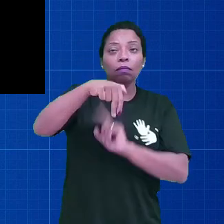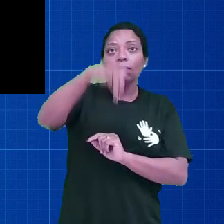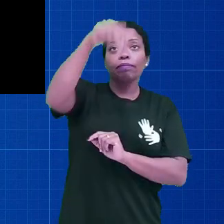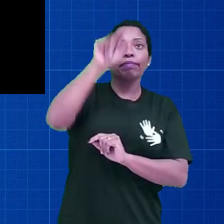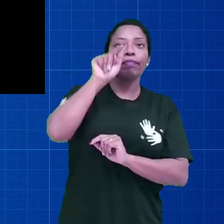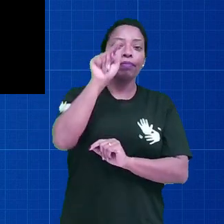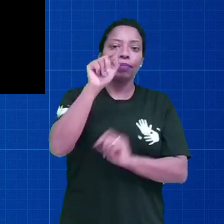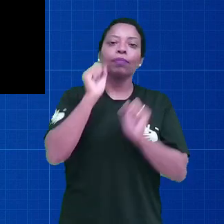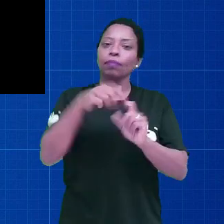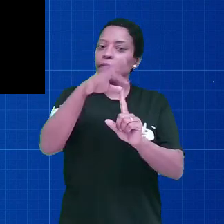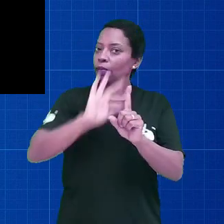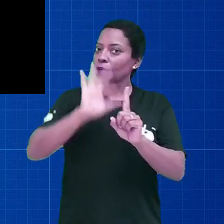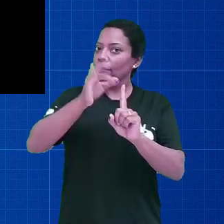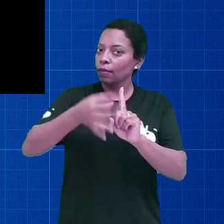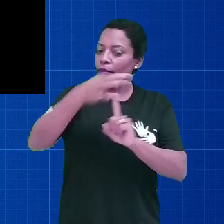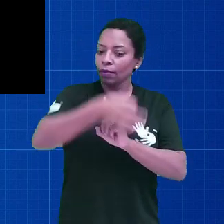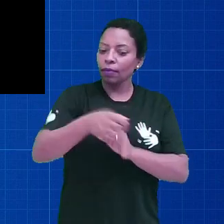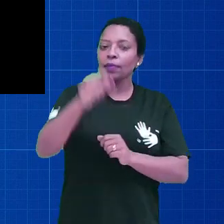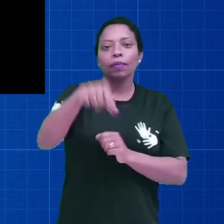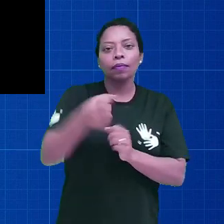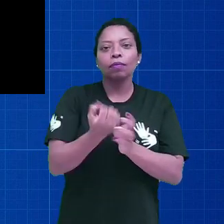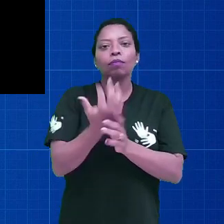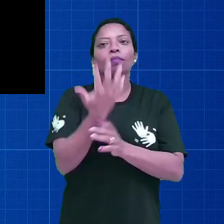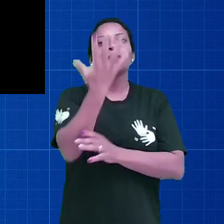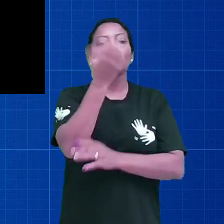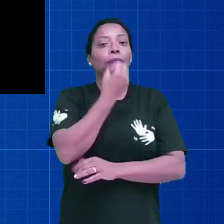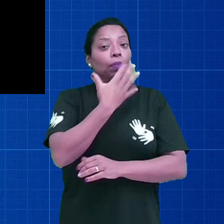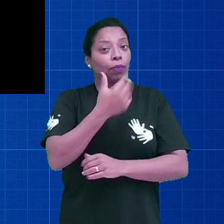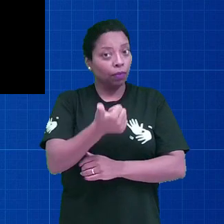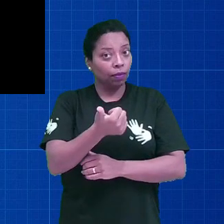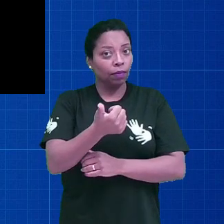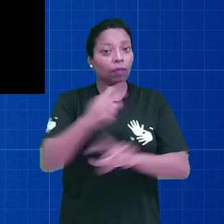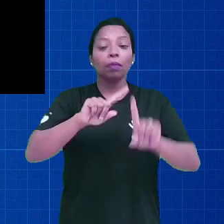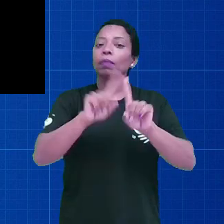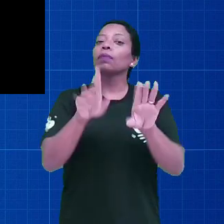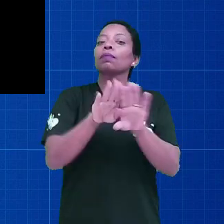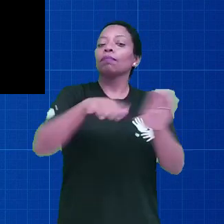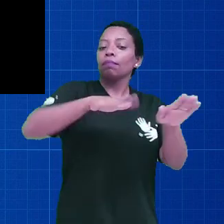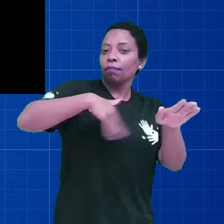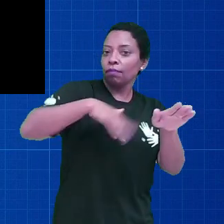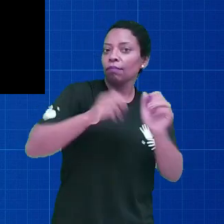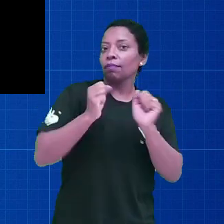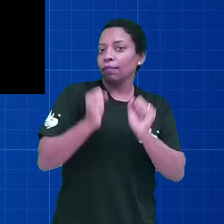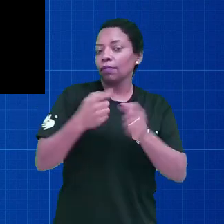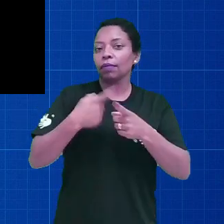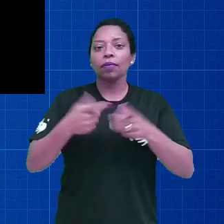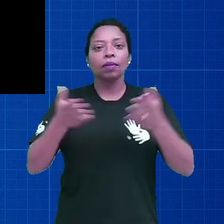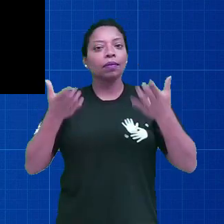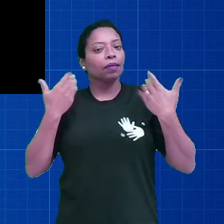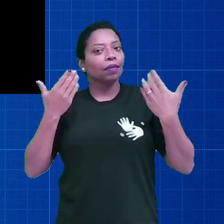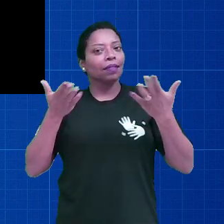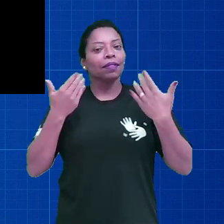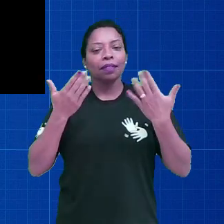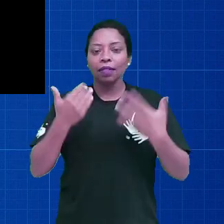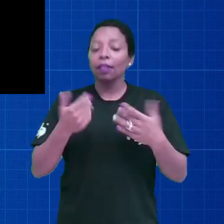região, né? Você pode aqui plantar na região também litorânea, né? Então, são regiões